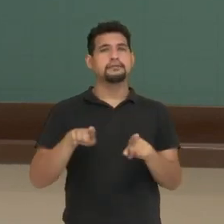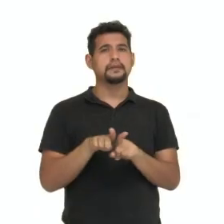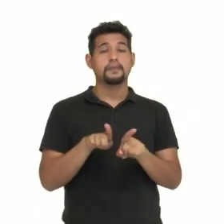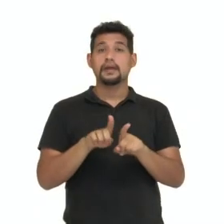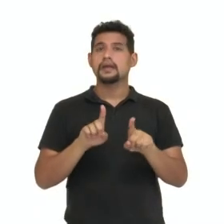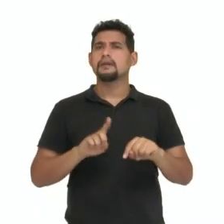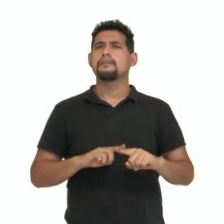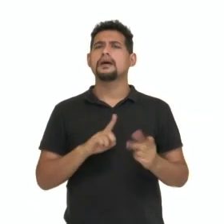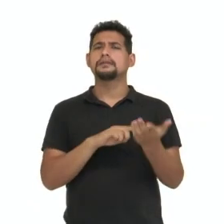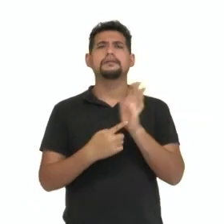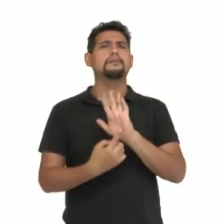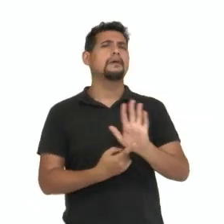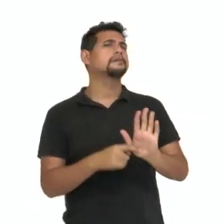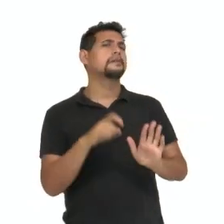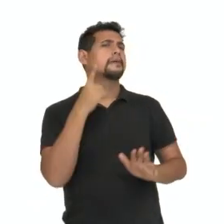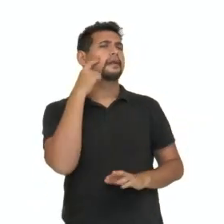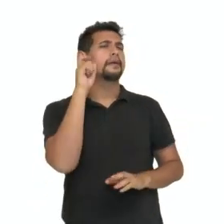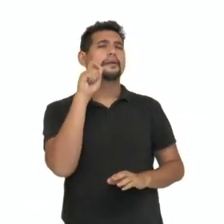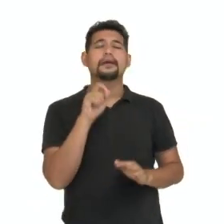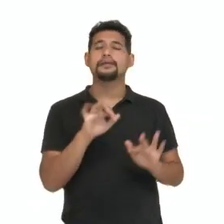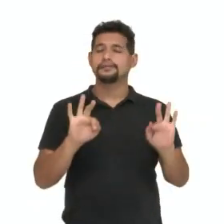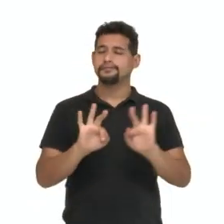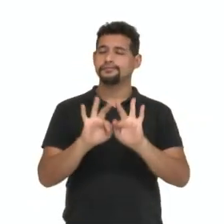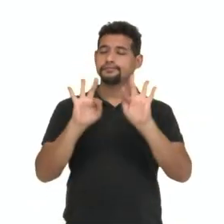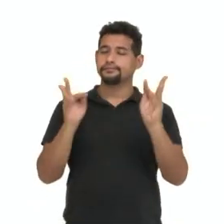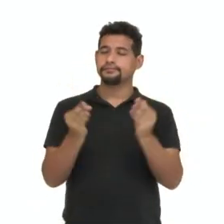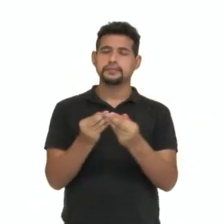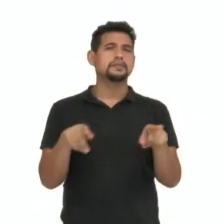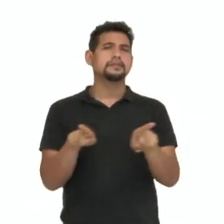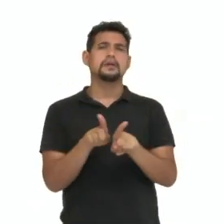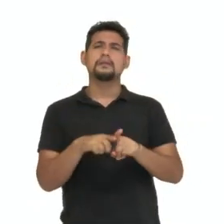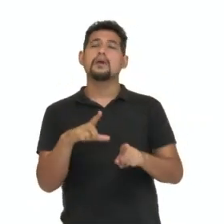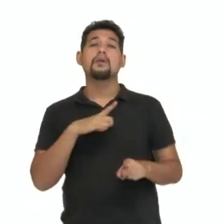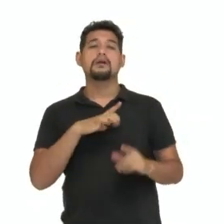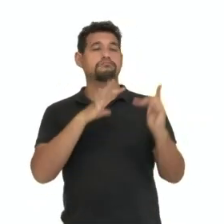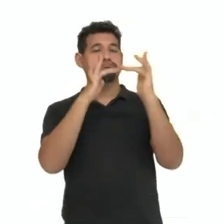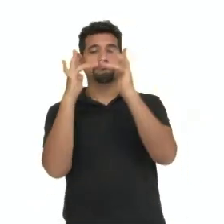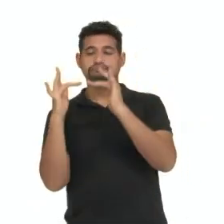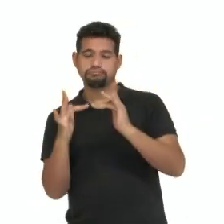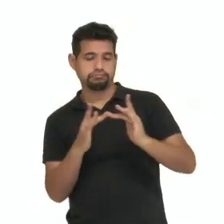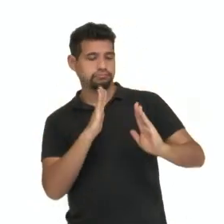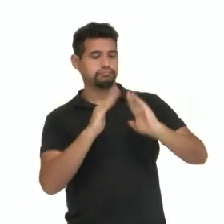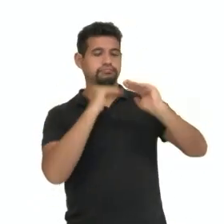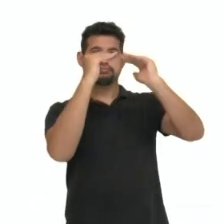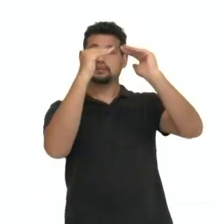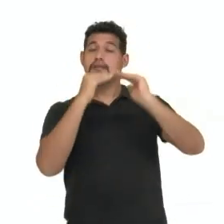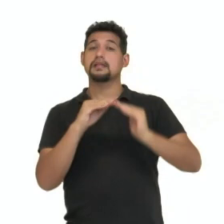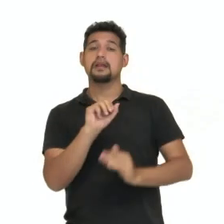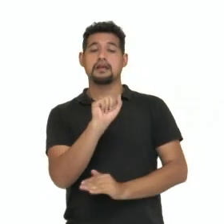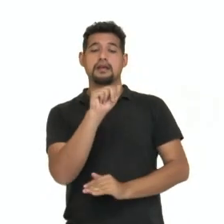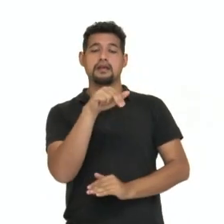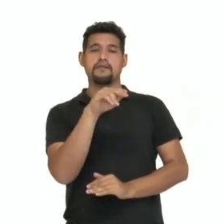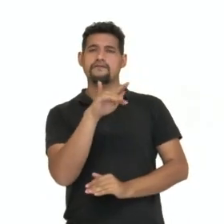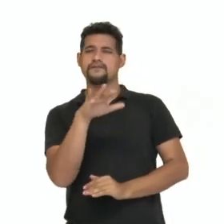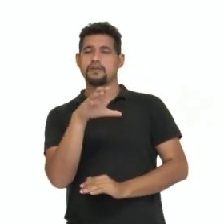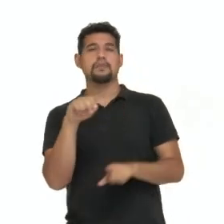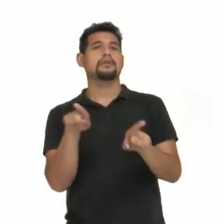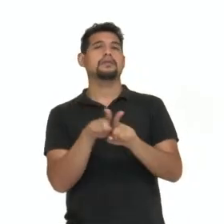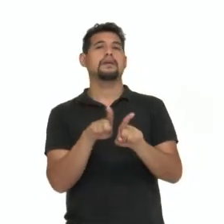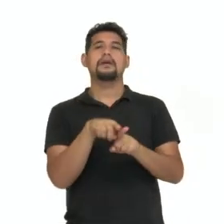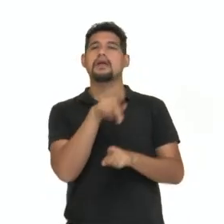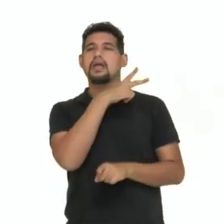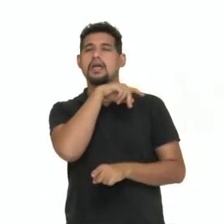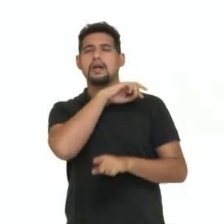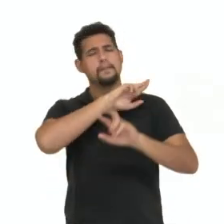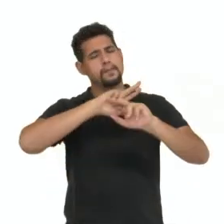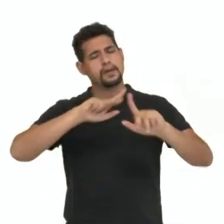Então, ele apresenta uma hipótese simplificada sobre as prováveis relações evolutivas entre anfíbios, répteis e